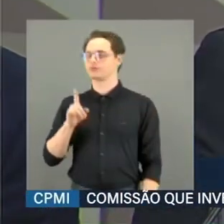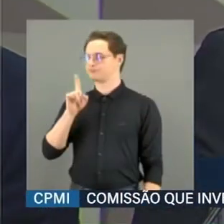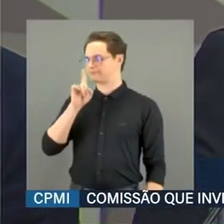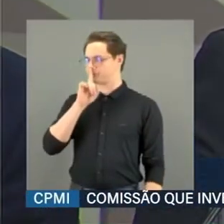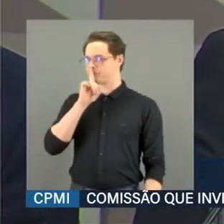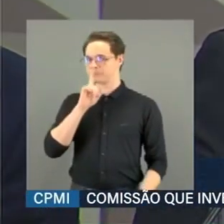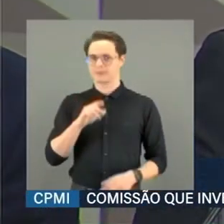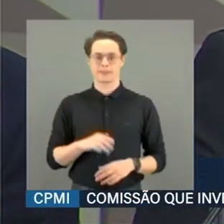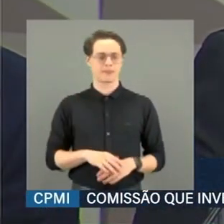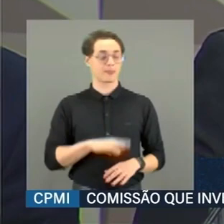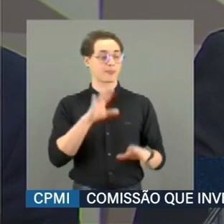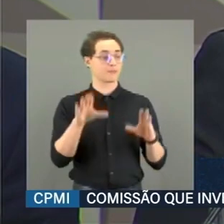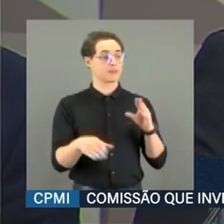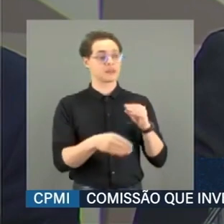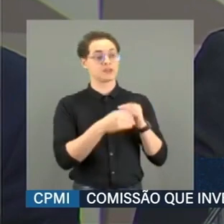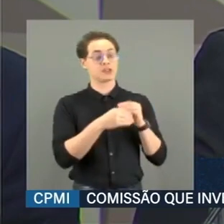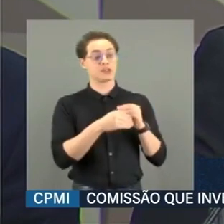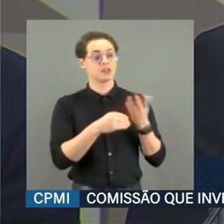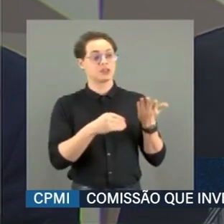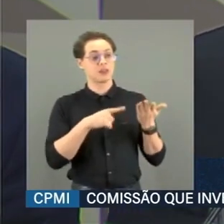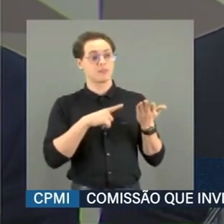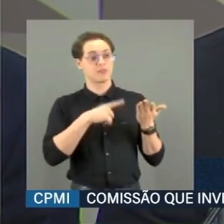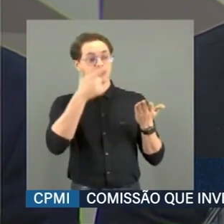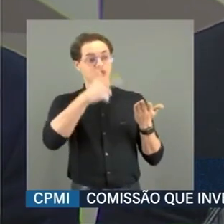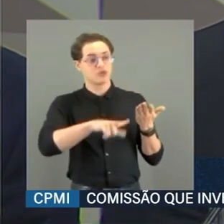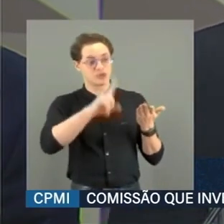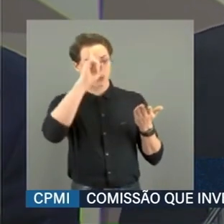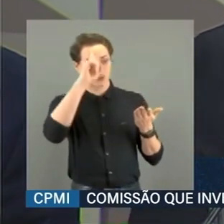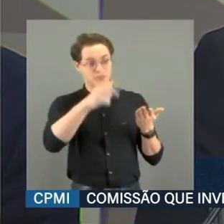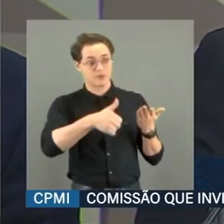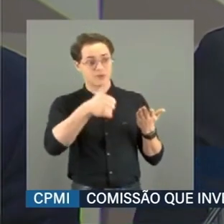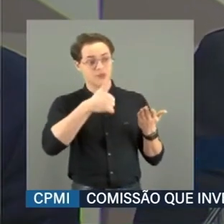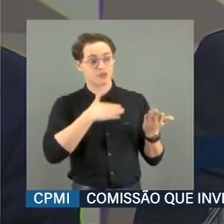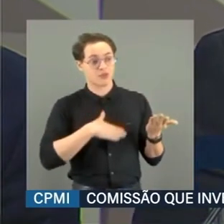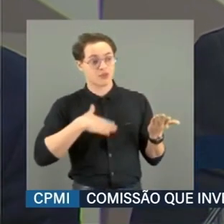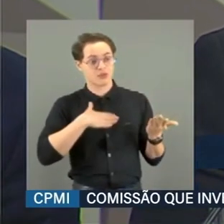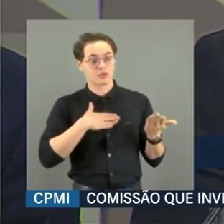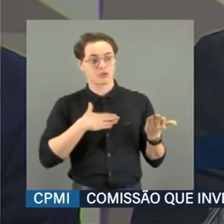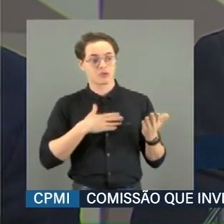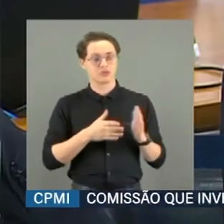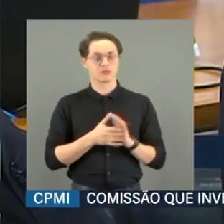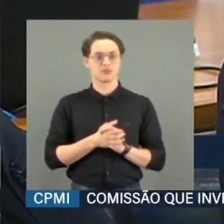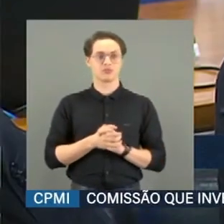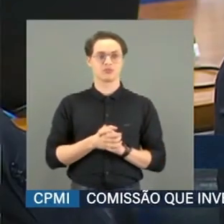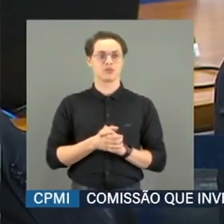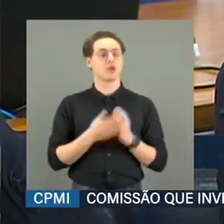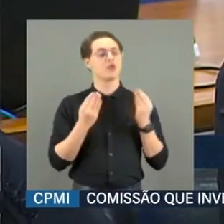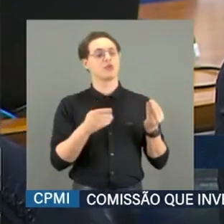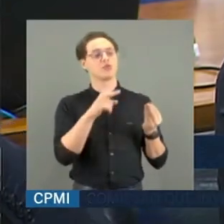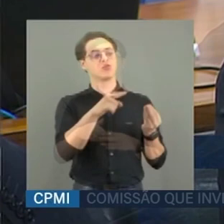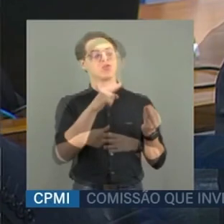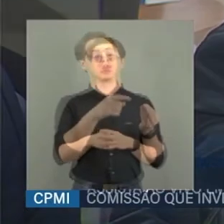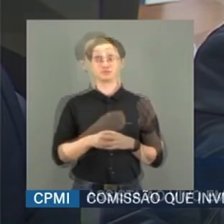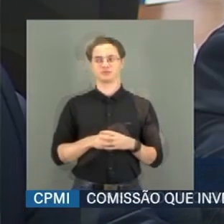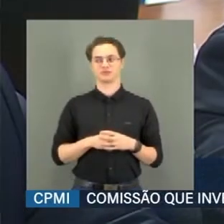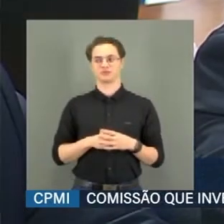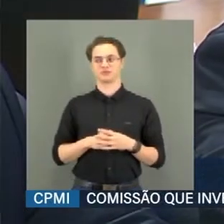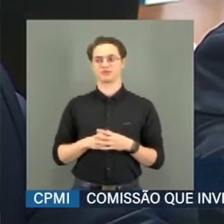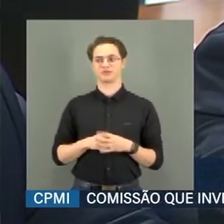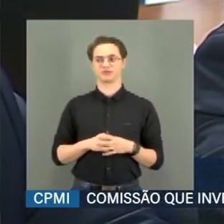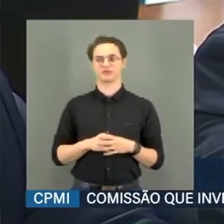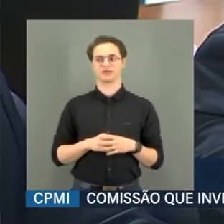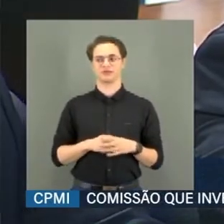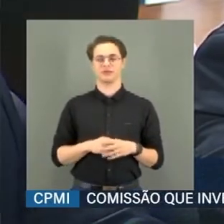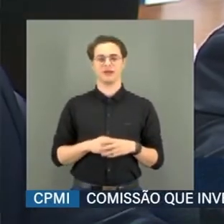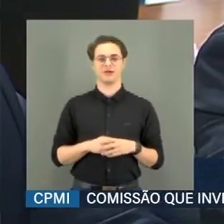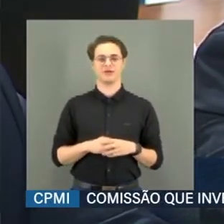de Flávio Bolsonaro, Eduardo Bolsonaro e demais senadores e deputados oposicionistas. Mas, senhor